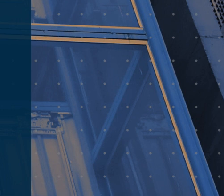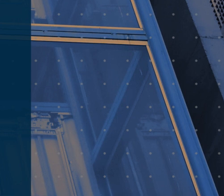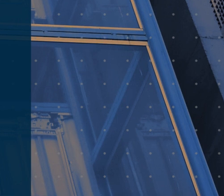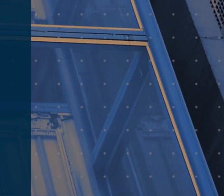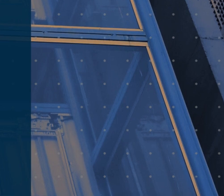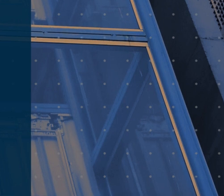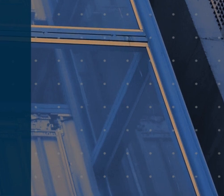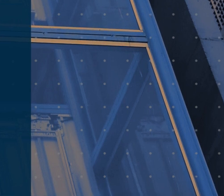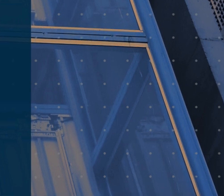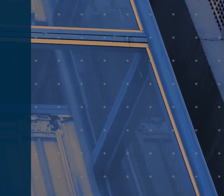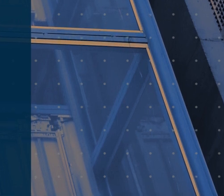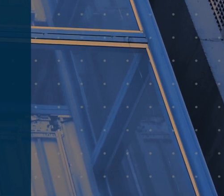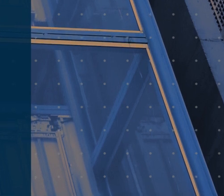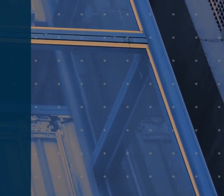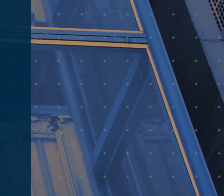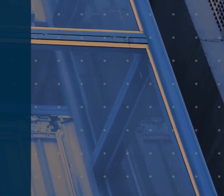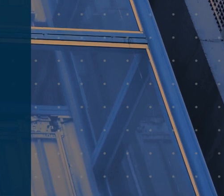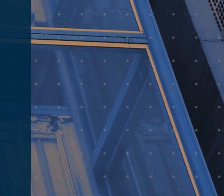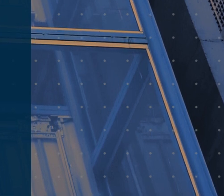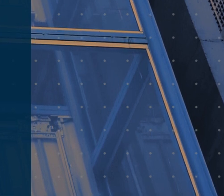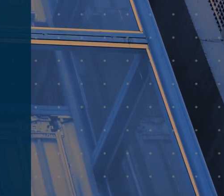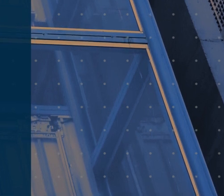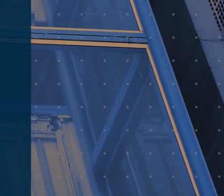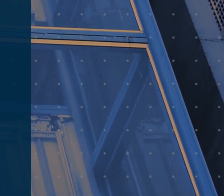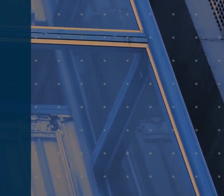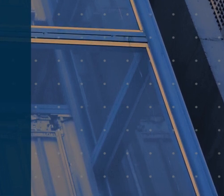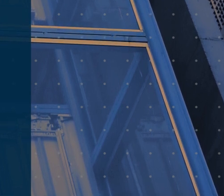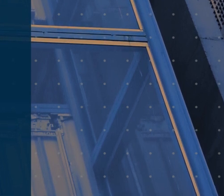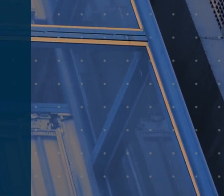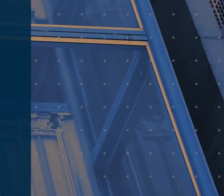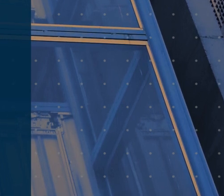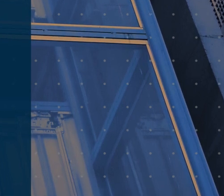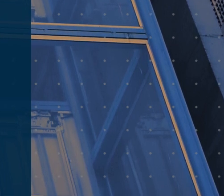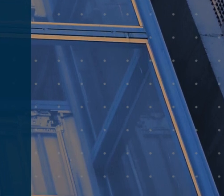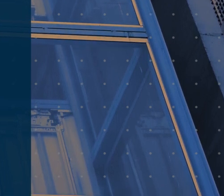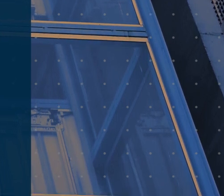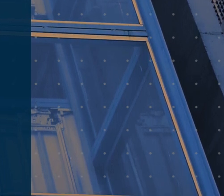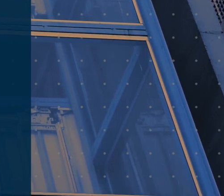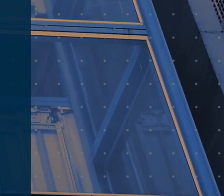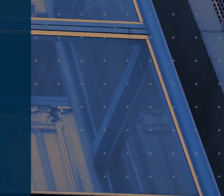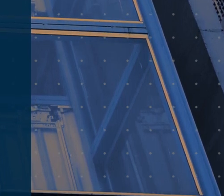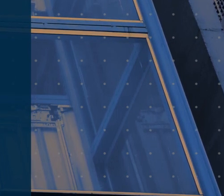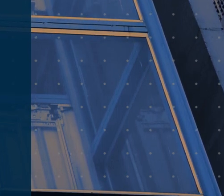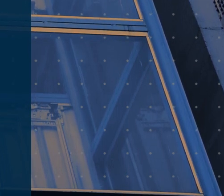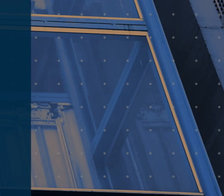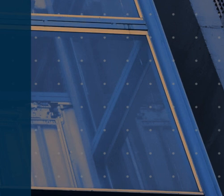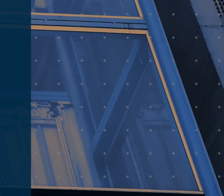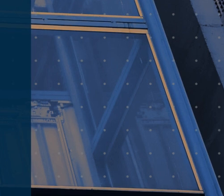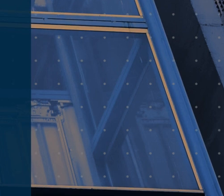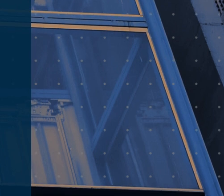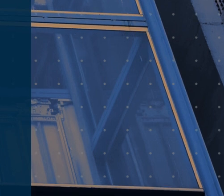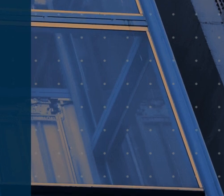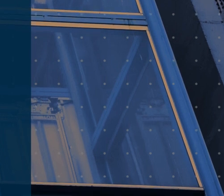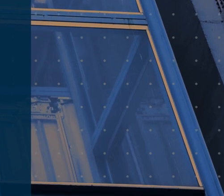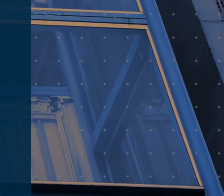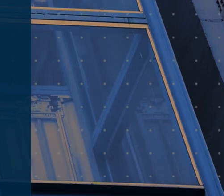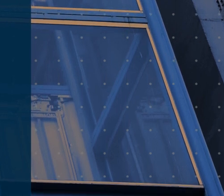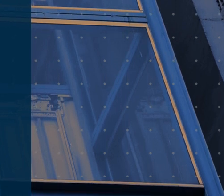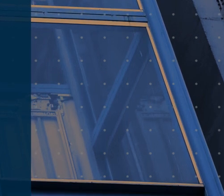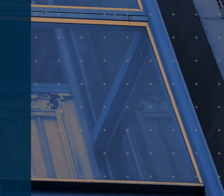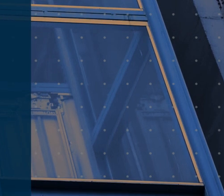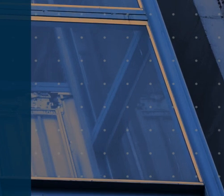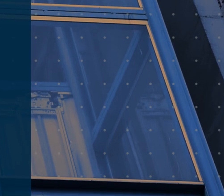ajudante auxiliar de bar, ajudante de carga e descarga de mercadoria, ajudante de embalador, alinhador de